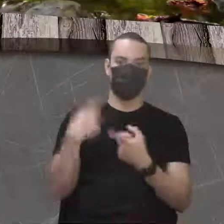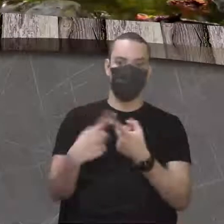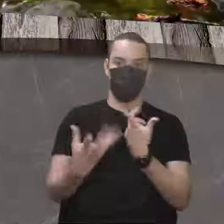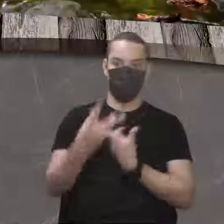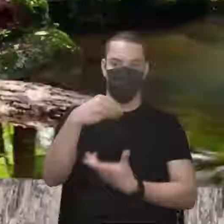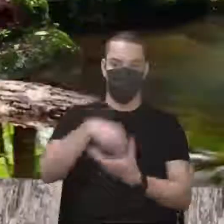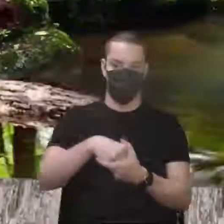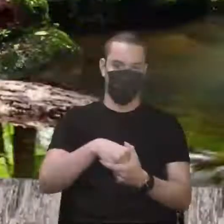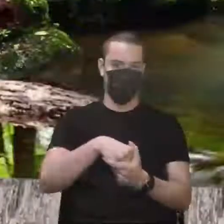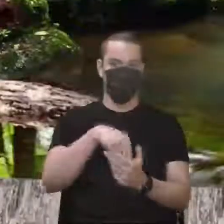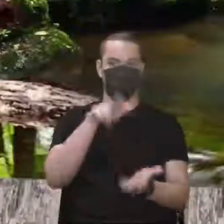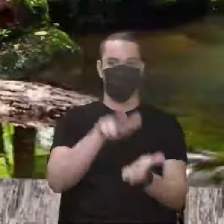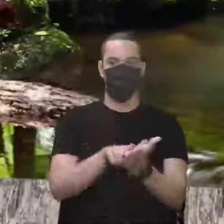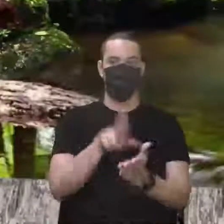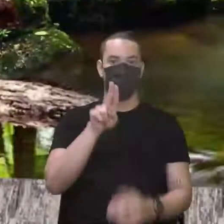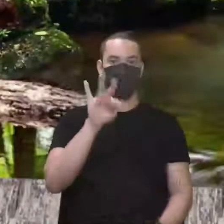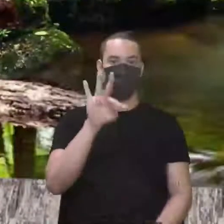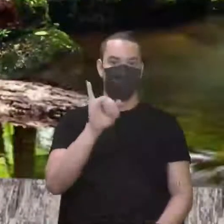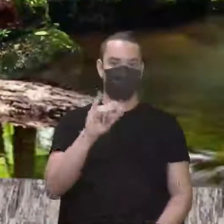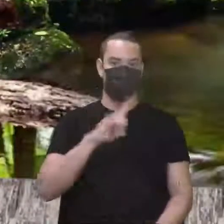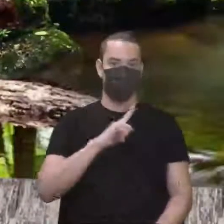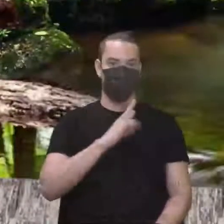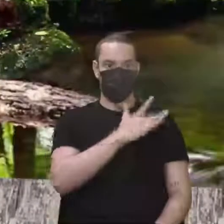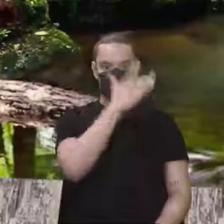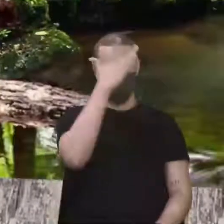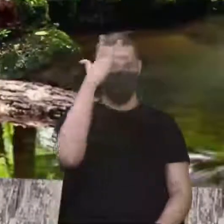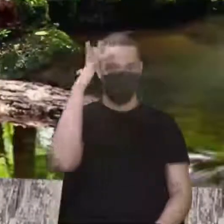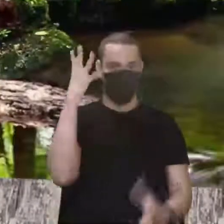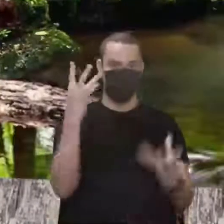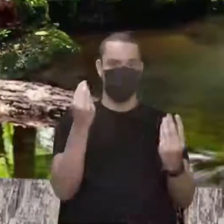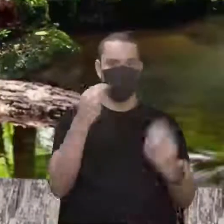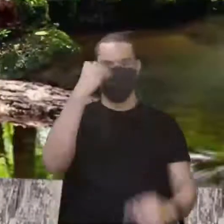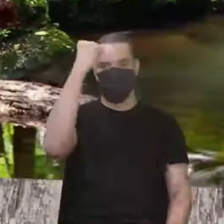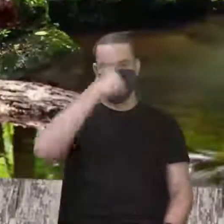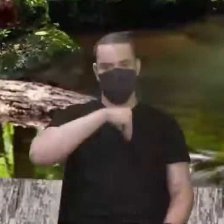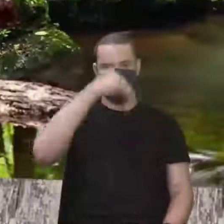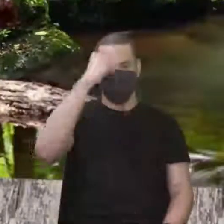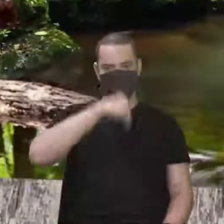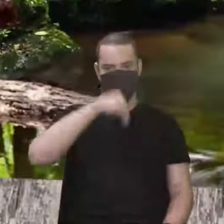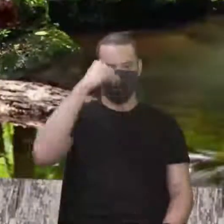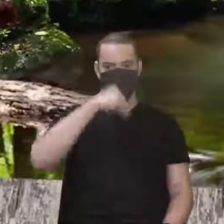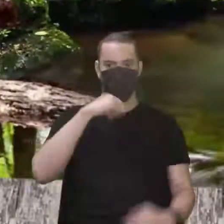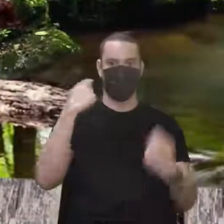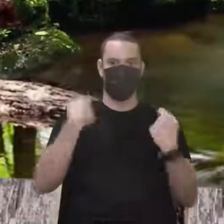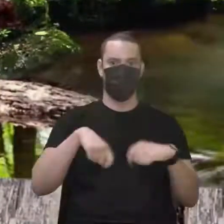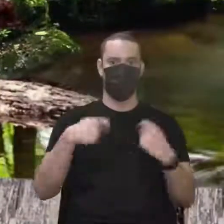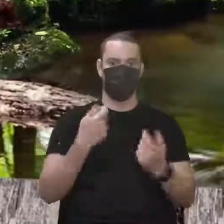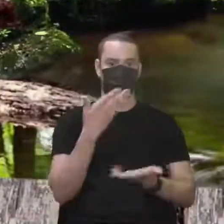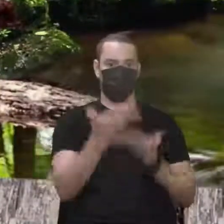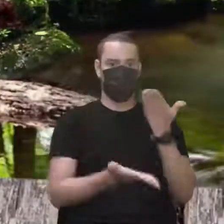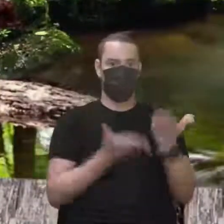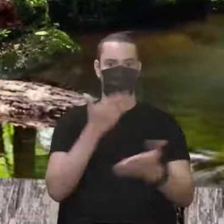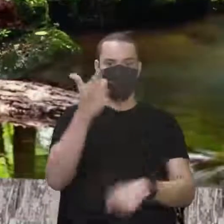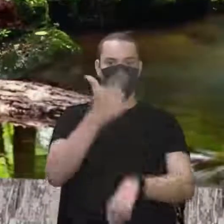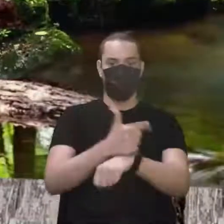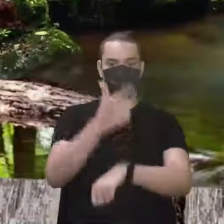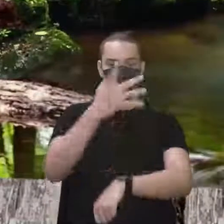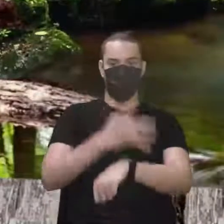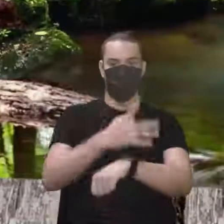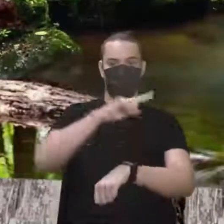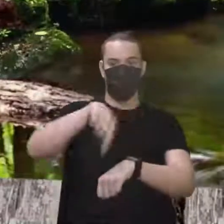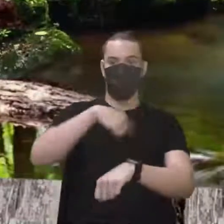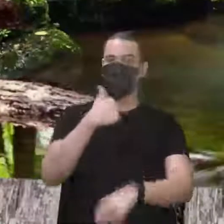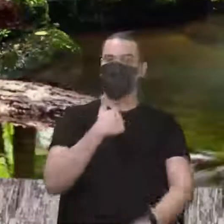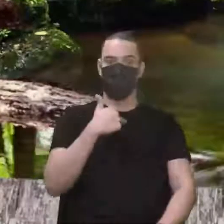das UTIs você coloca os pacientes que estão muito debilitados, que estão precisando de atendimento 24 horas, eles não